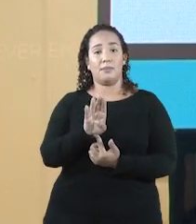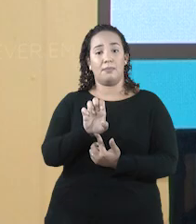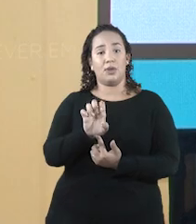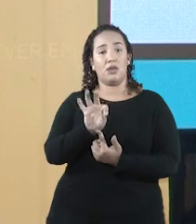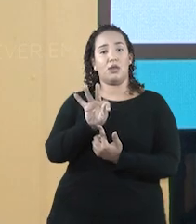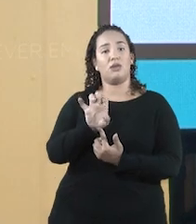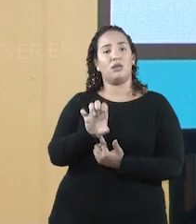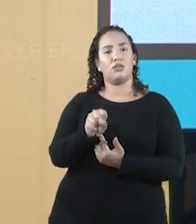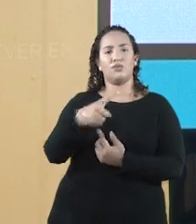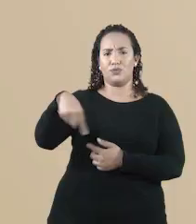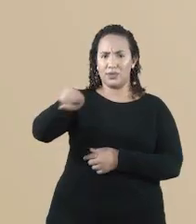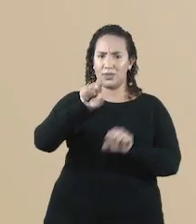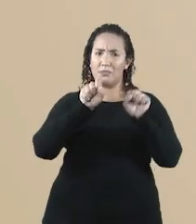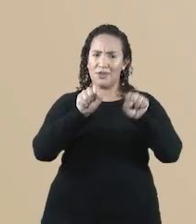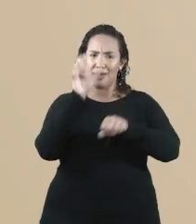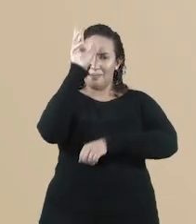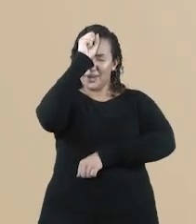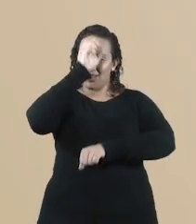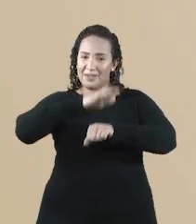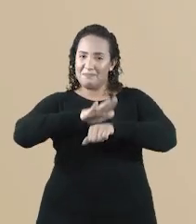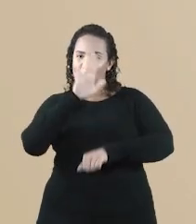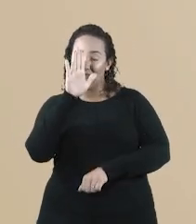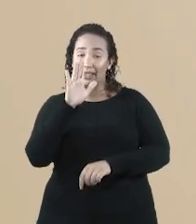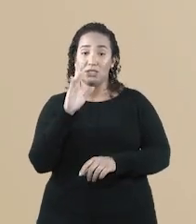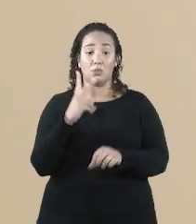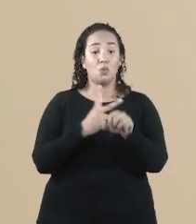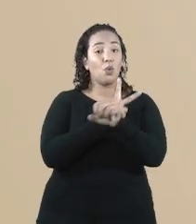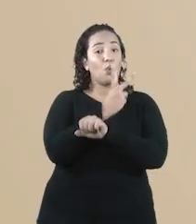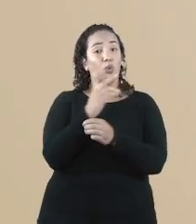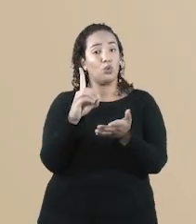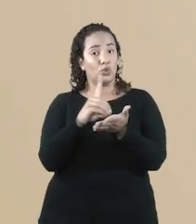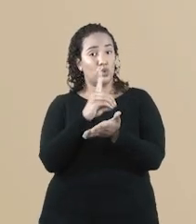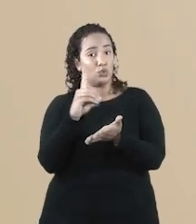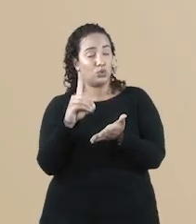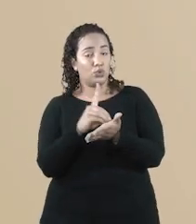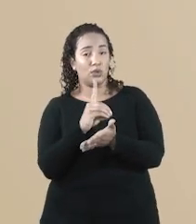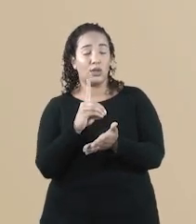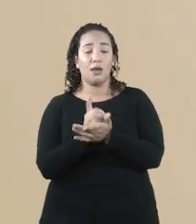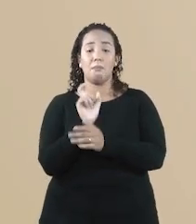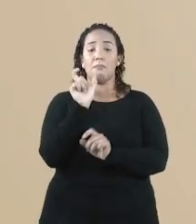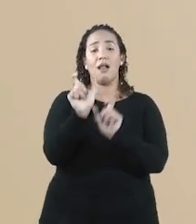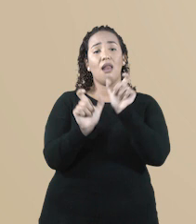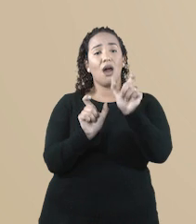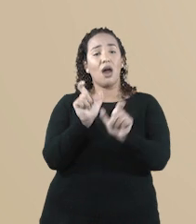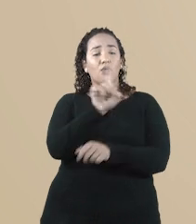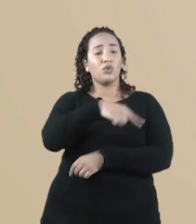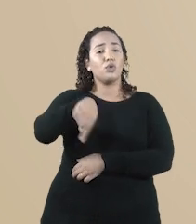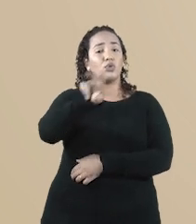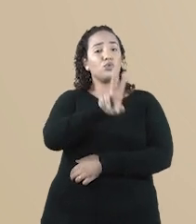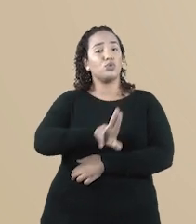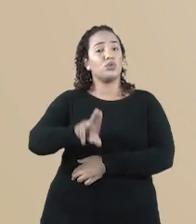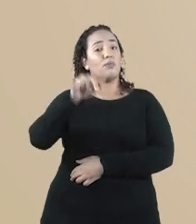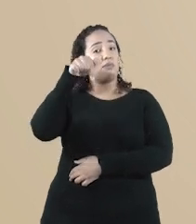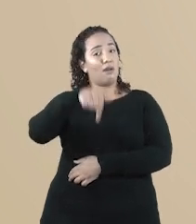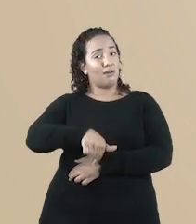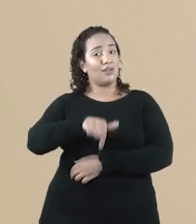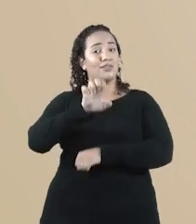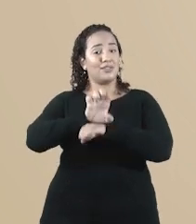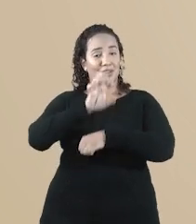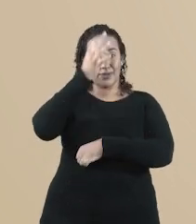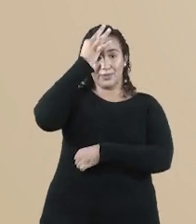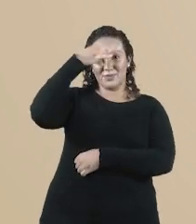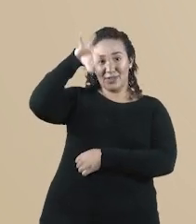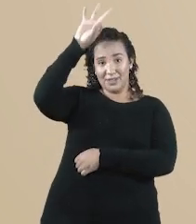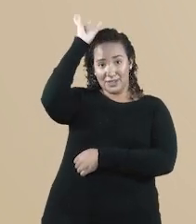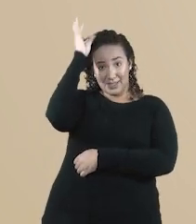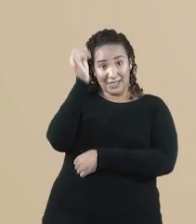tal conhecer mais? Encontre em um dicionário os significados de palavras muito usadas aqui no estado, como, por exemplo,